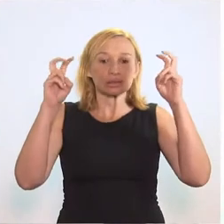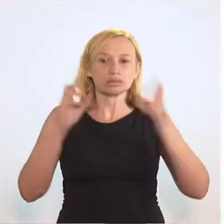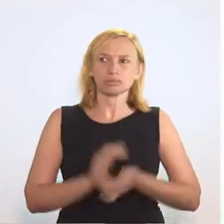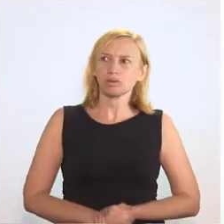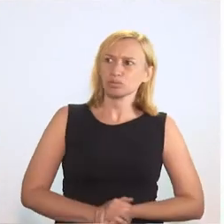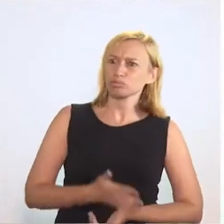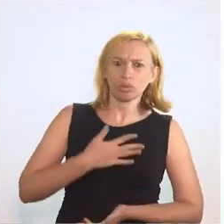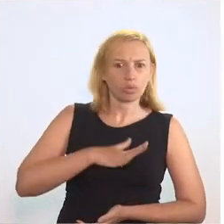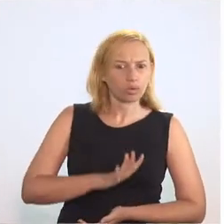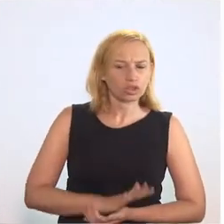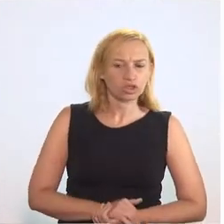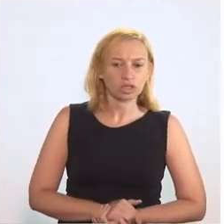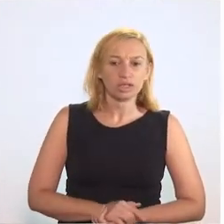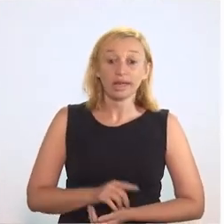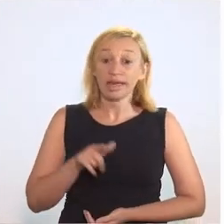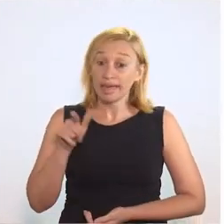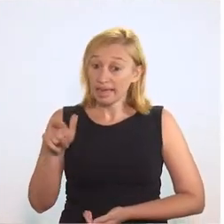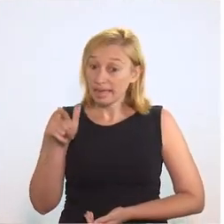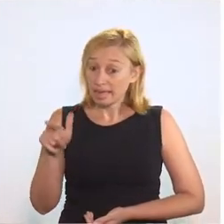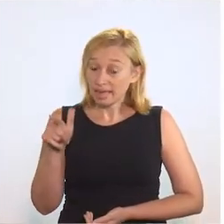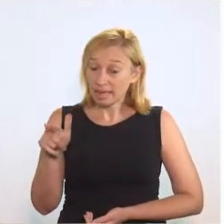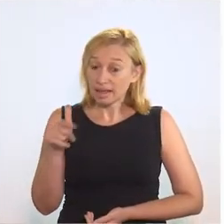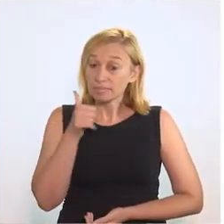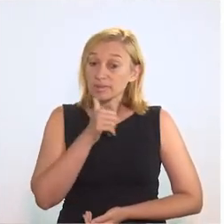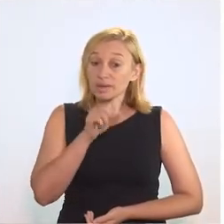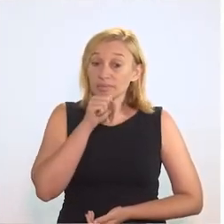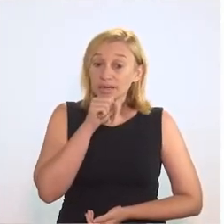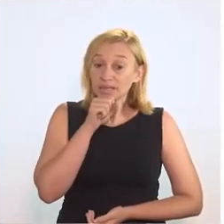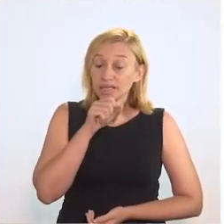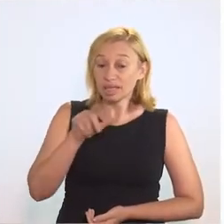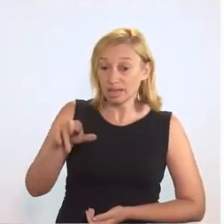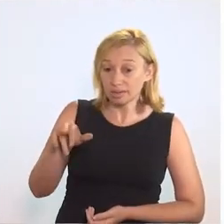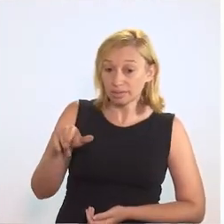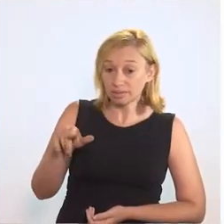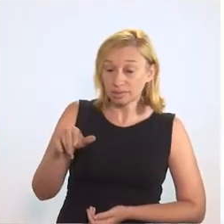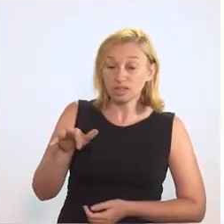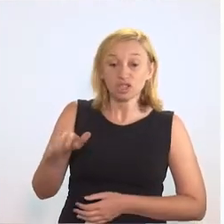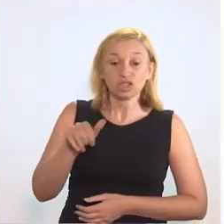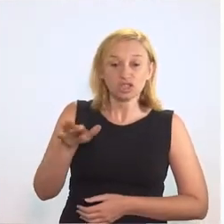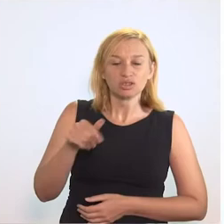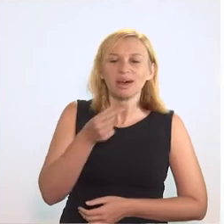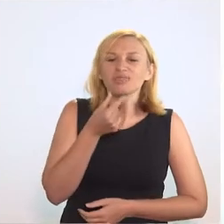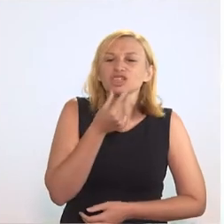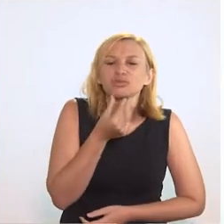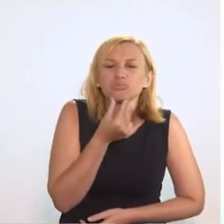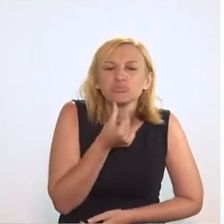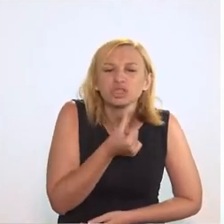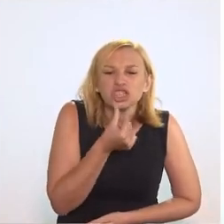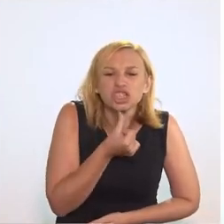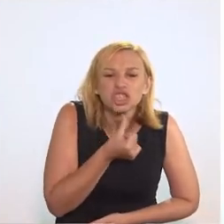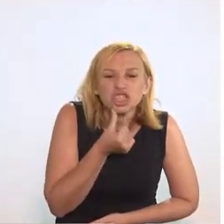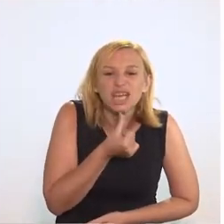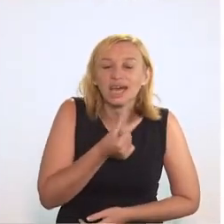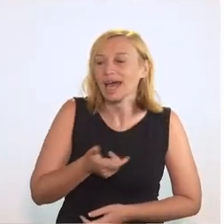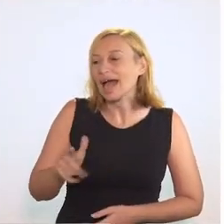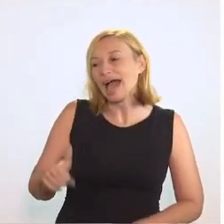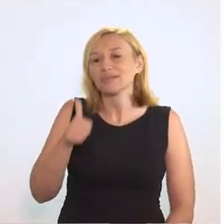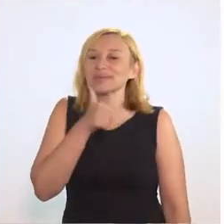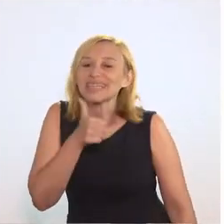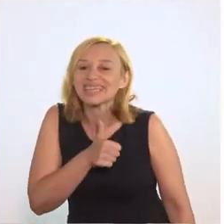questão que eu ficava passada, que entre ela e as irmãs dela, ela ficava chamando, todas elas se chamavam de meninas.